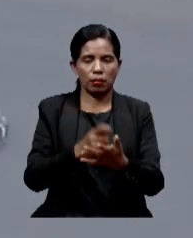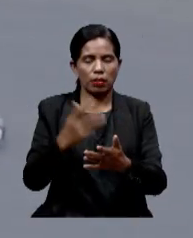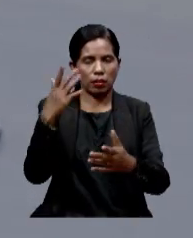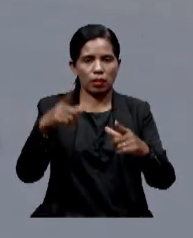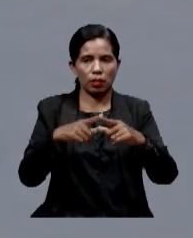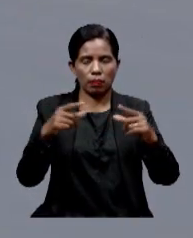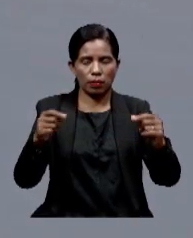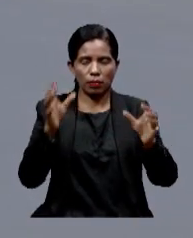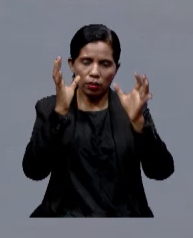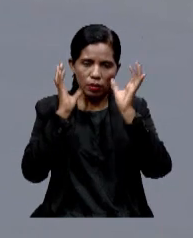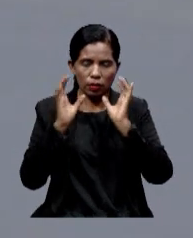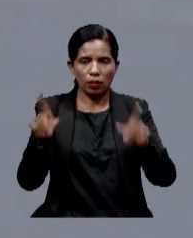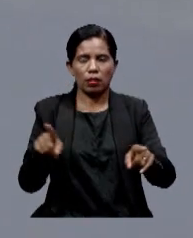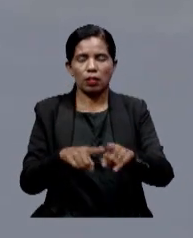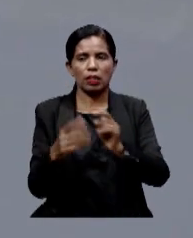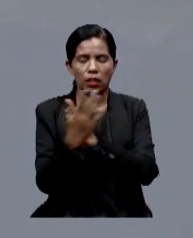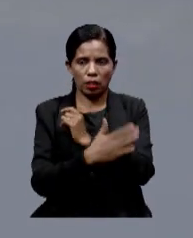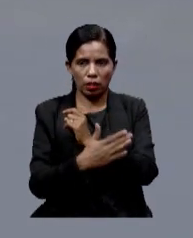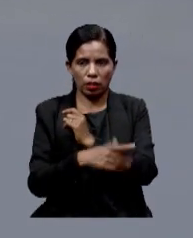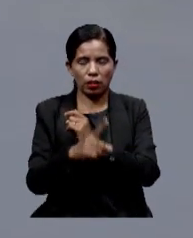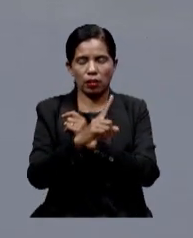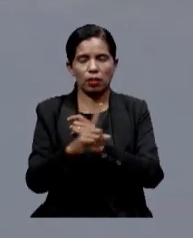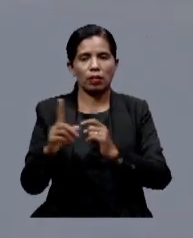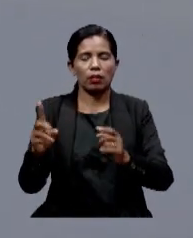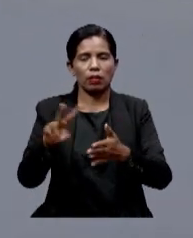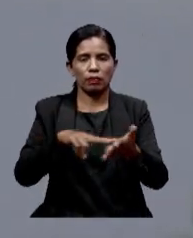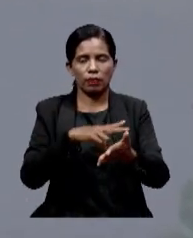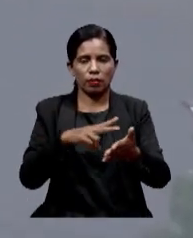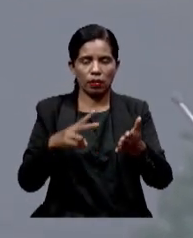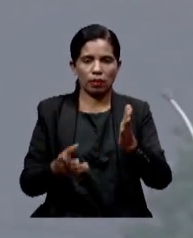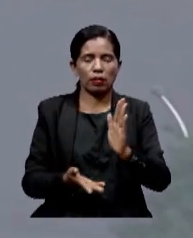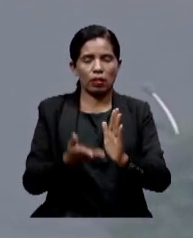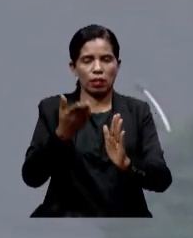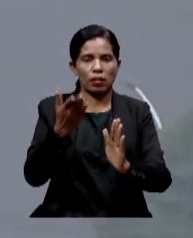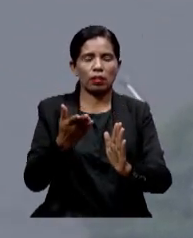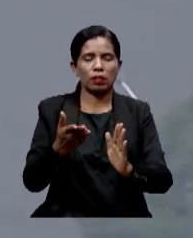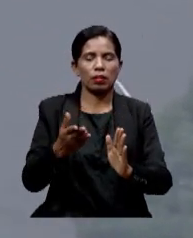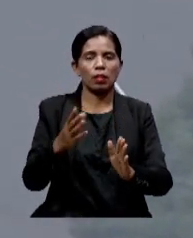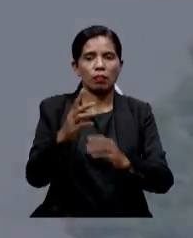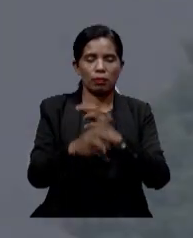tomak no Japão hanesa nação ida ho taxa violência armada asih mundo.